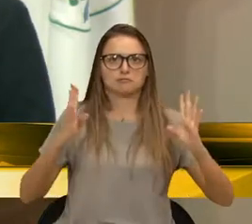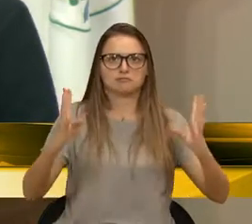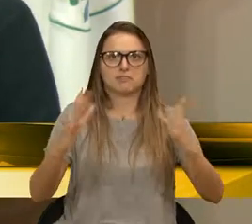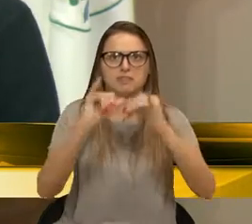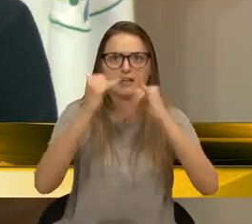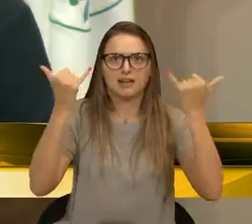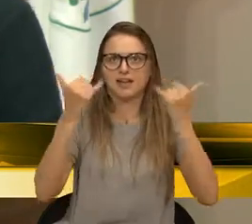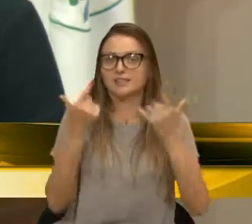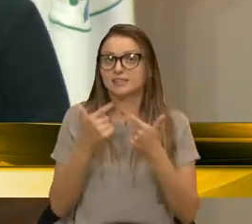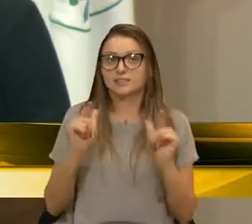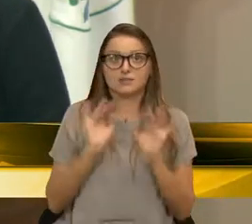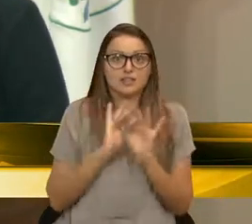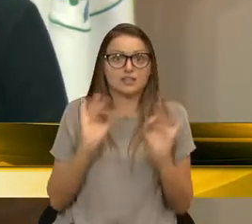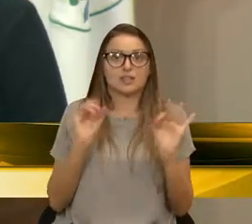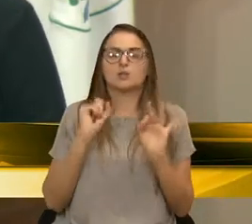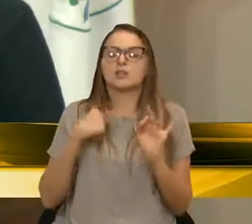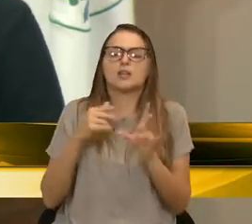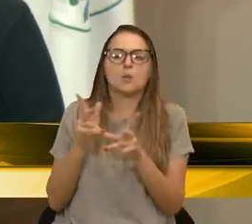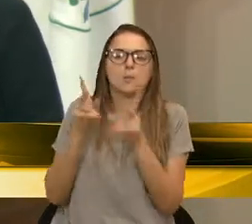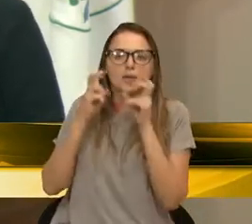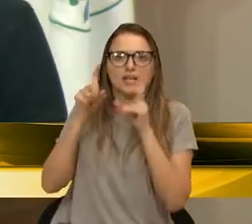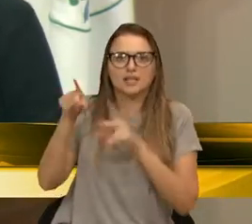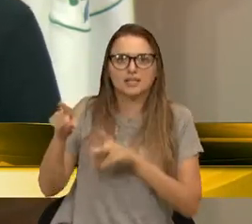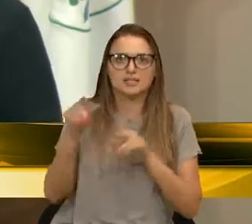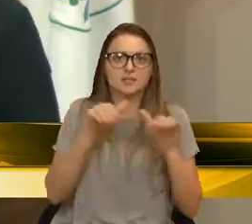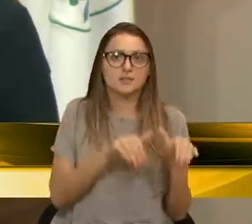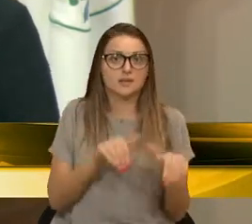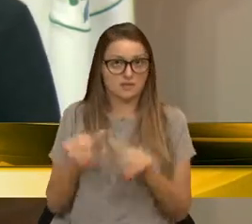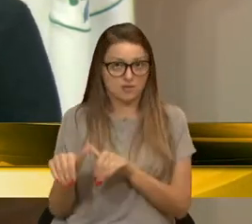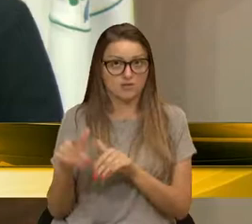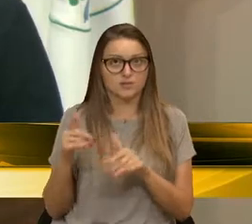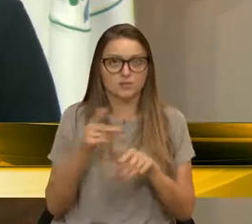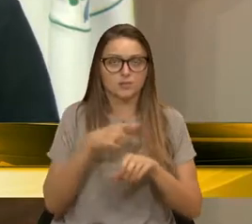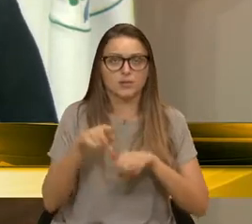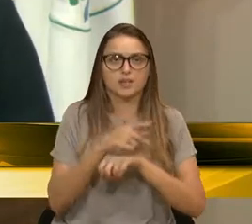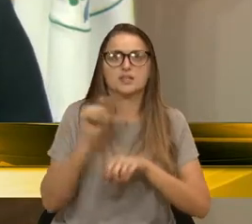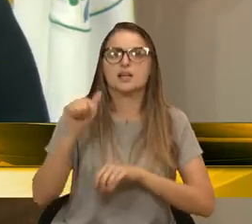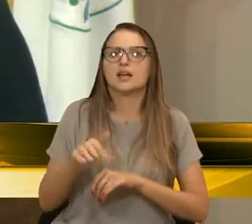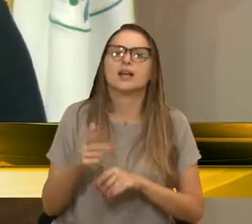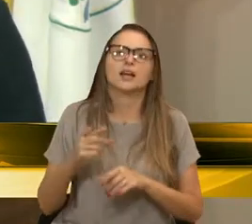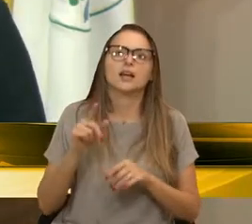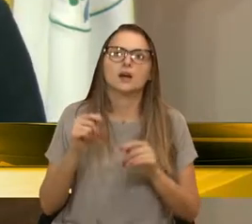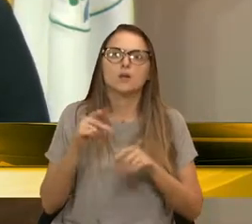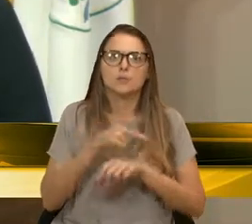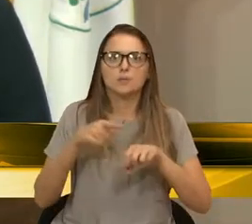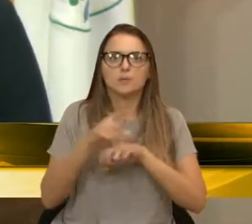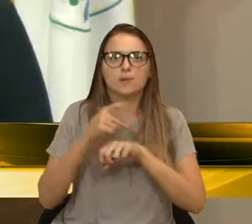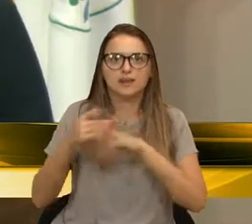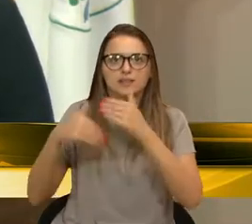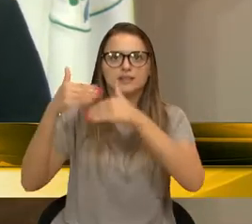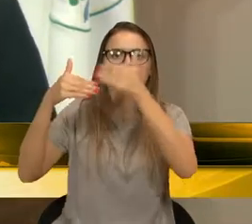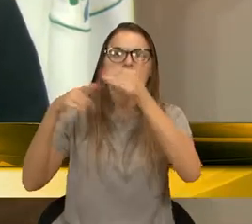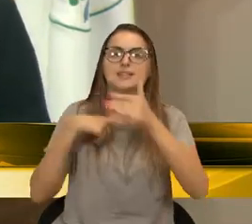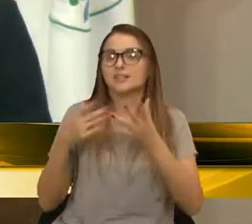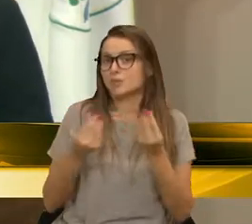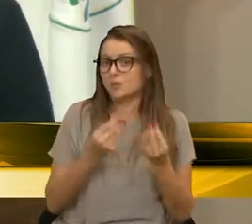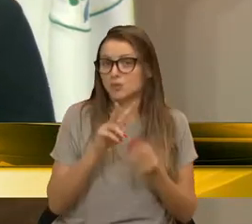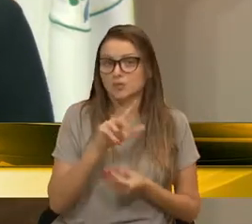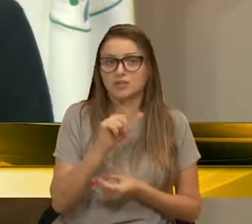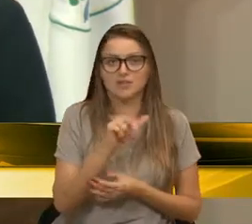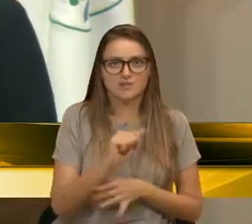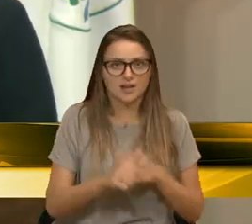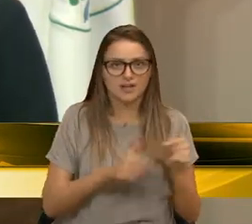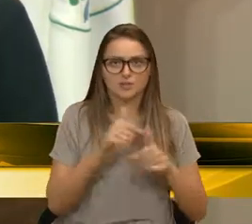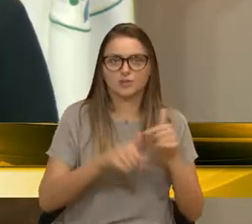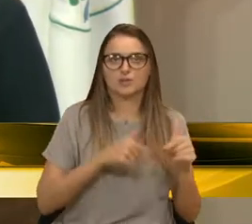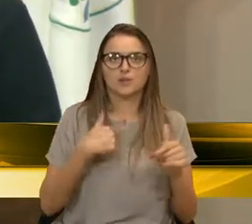e o que eu observei naquele país é um país em crescimento, que oferece oportunidades de trabalho, que